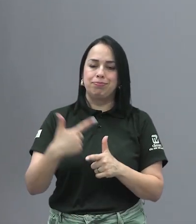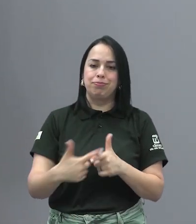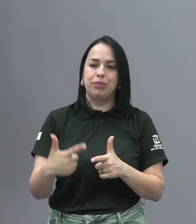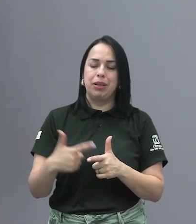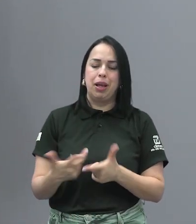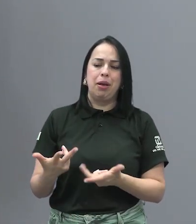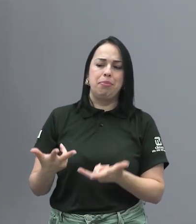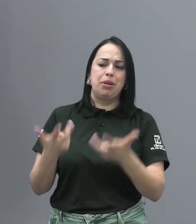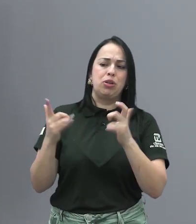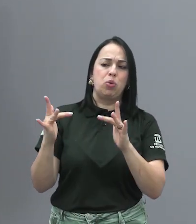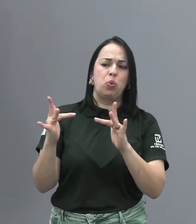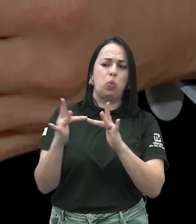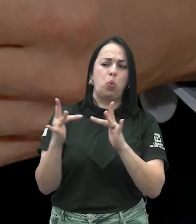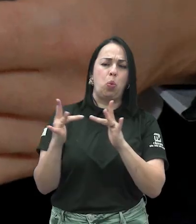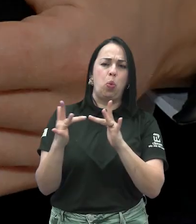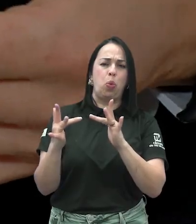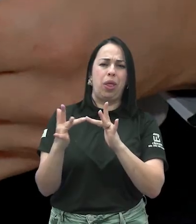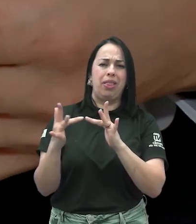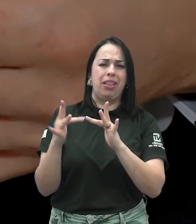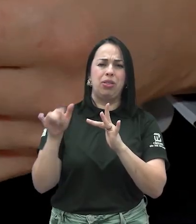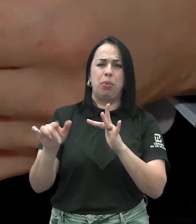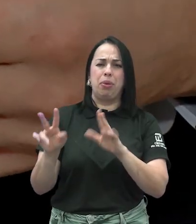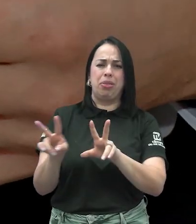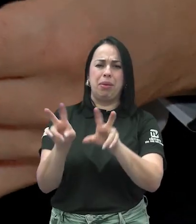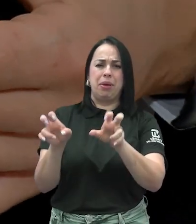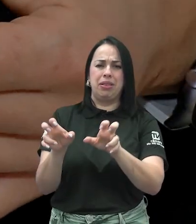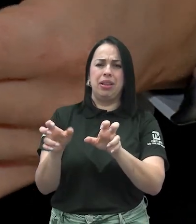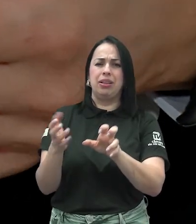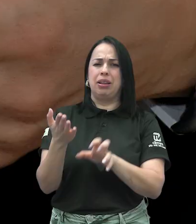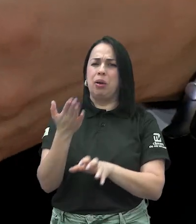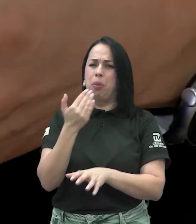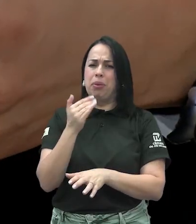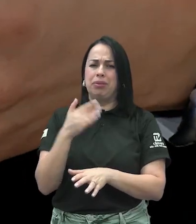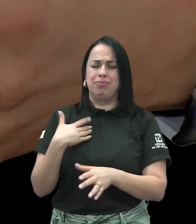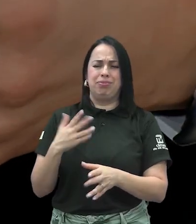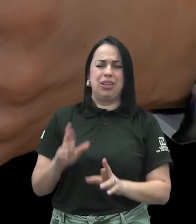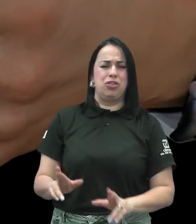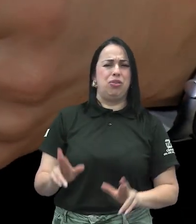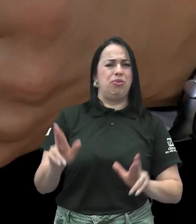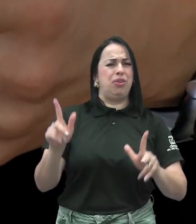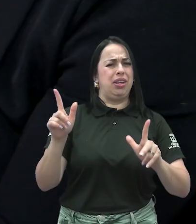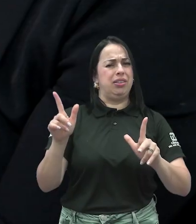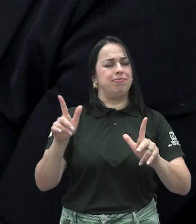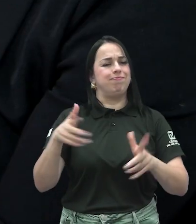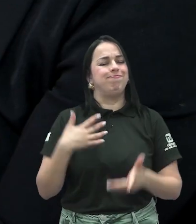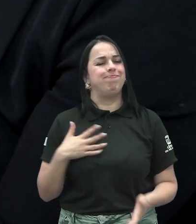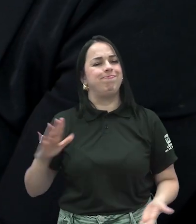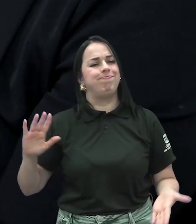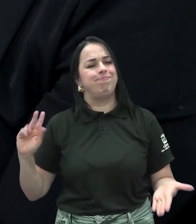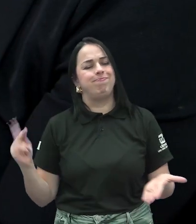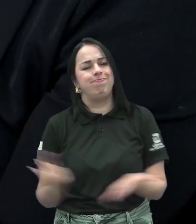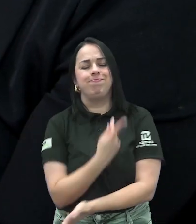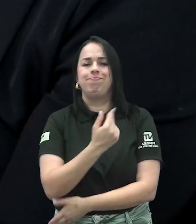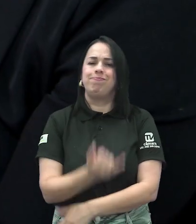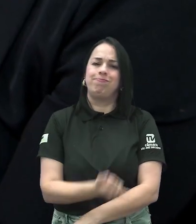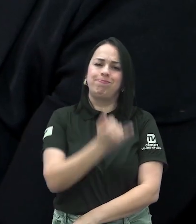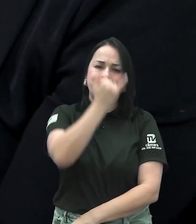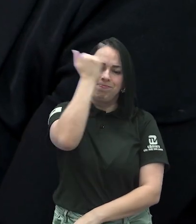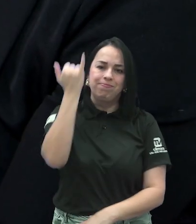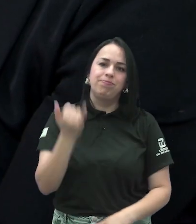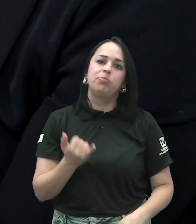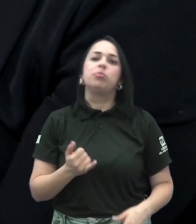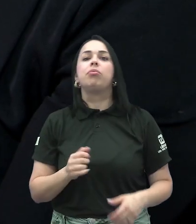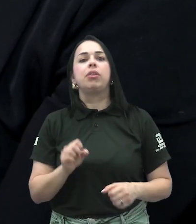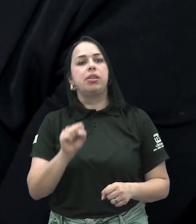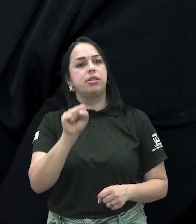problema foi que, depois de pagar, notou que os contatos de atualização sobre o pedido estavam diferentes do habitual. Foi quando